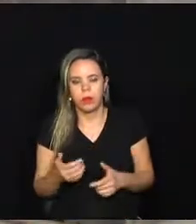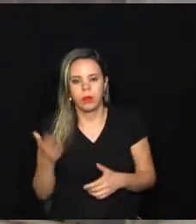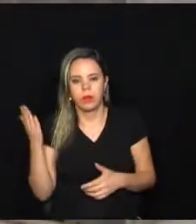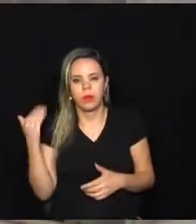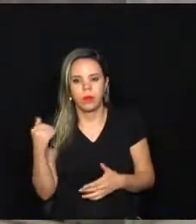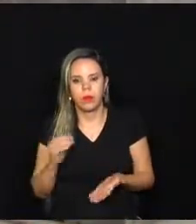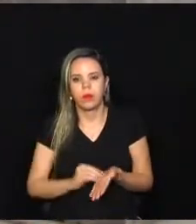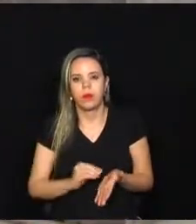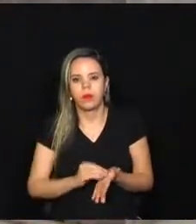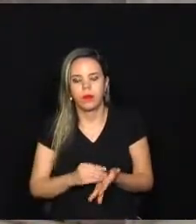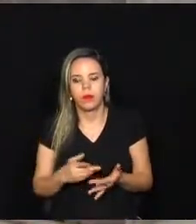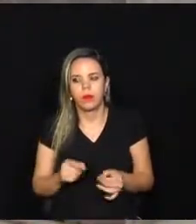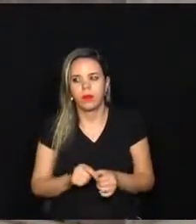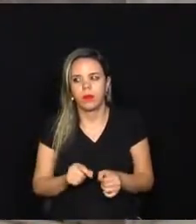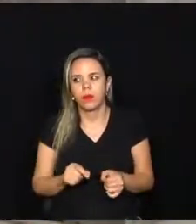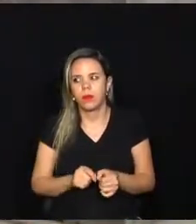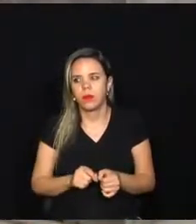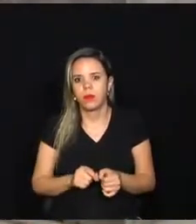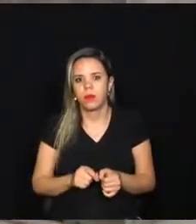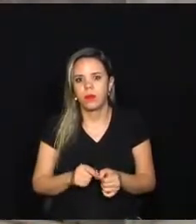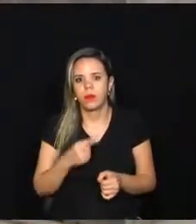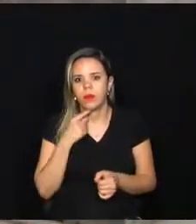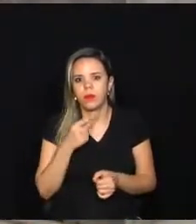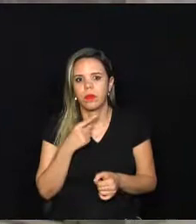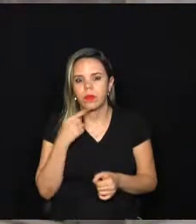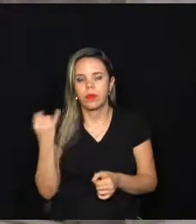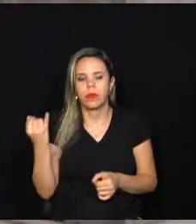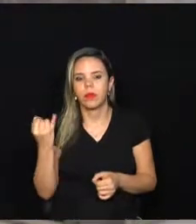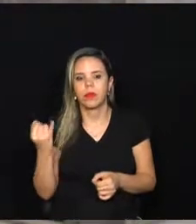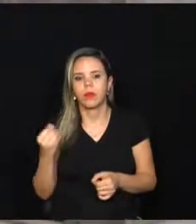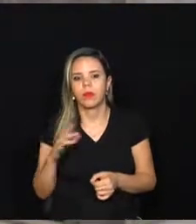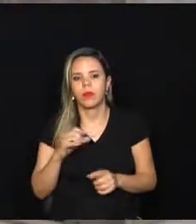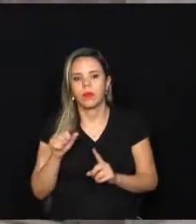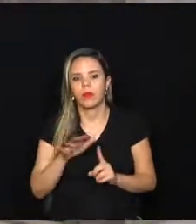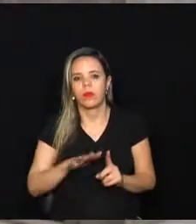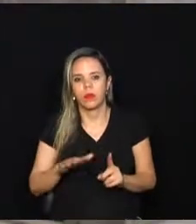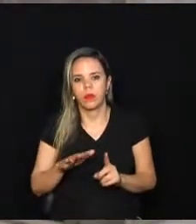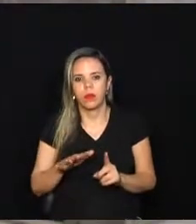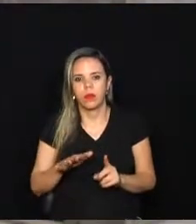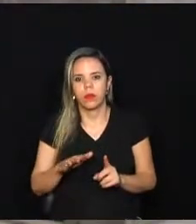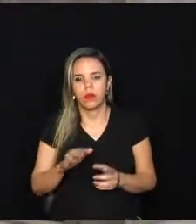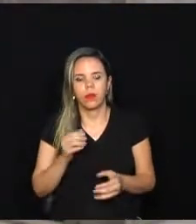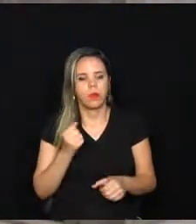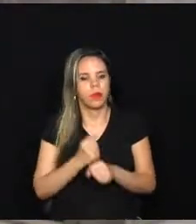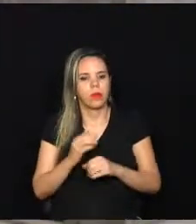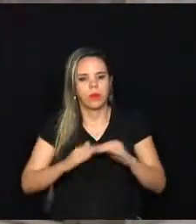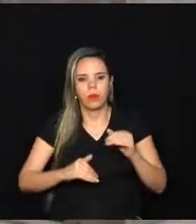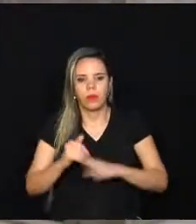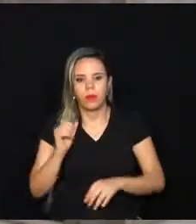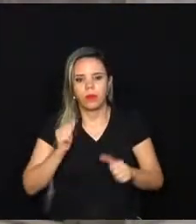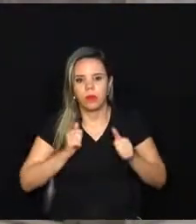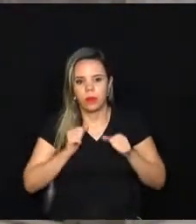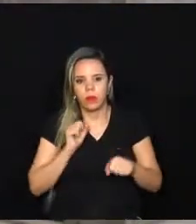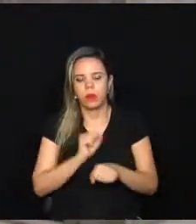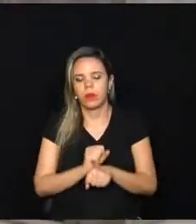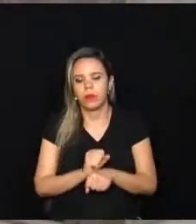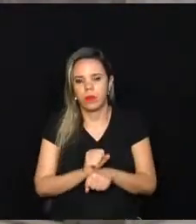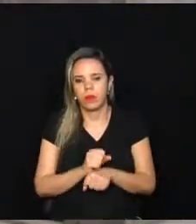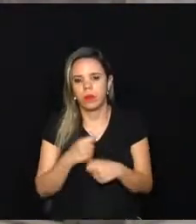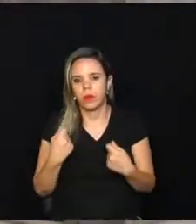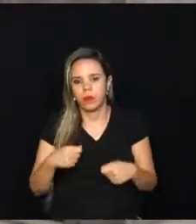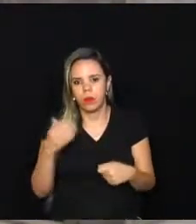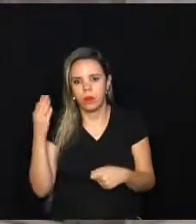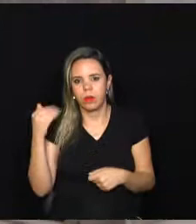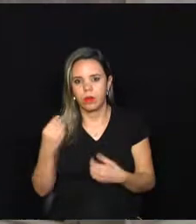que falta muitas coisas, e uma das dúvidas importantes da nossa sociedade são obras que ficaram paradas e que nós precisamos